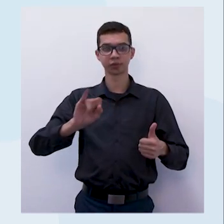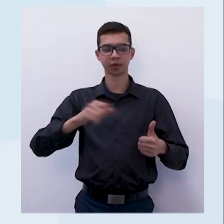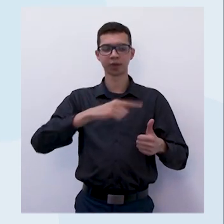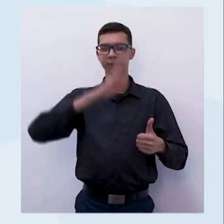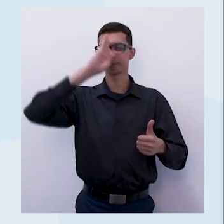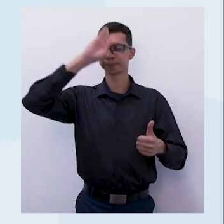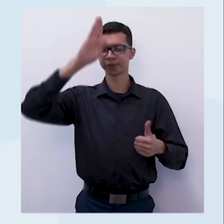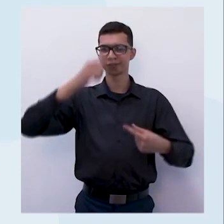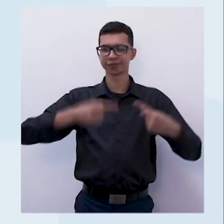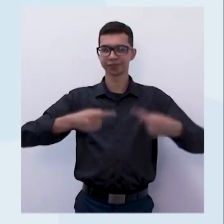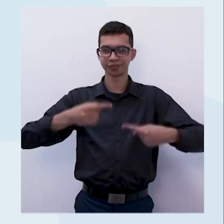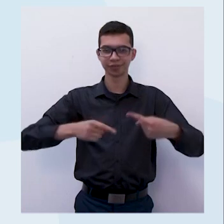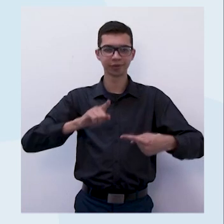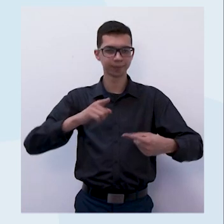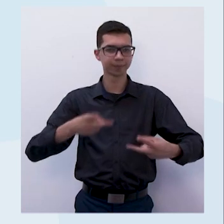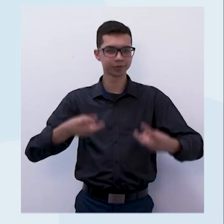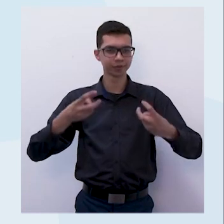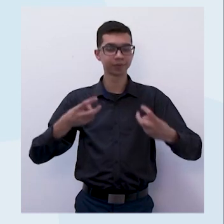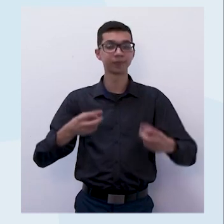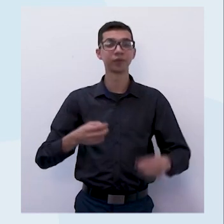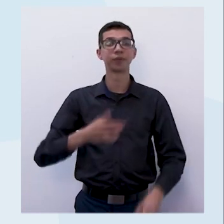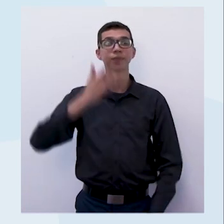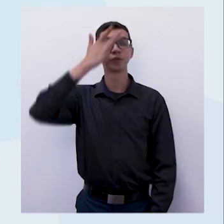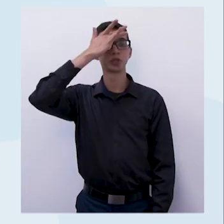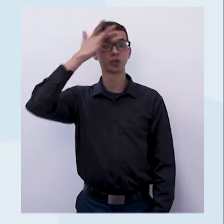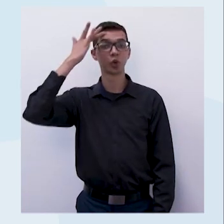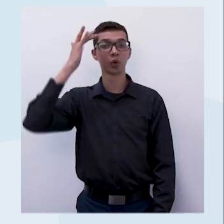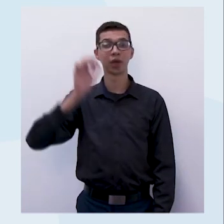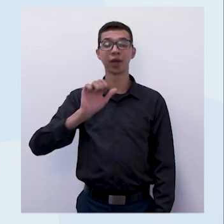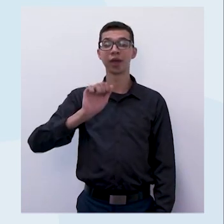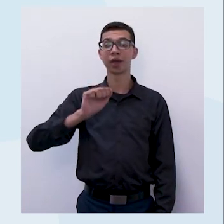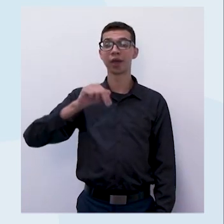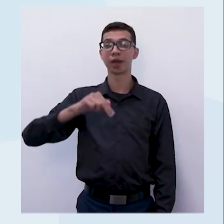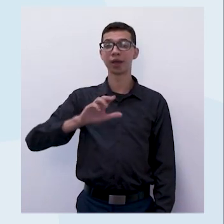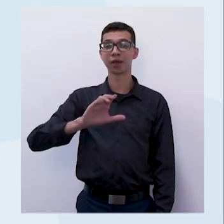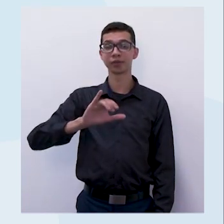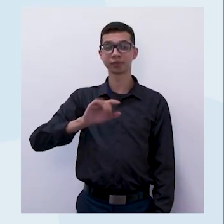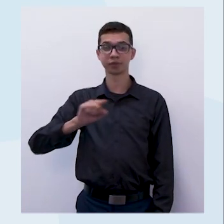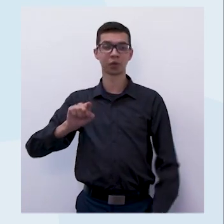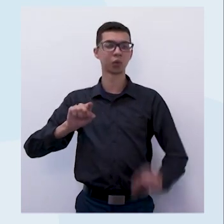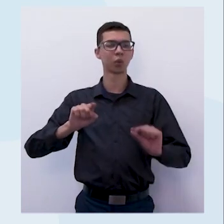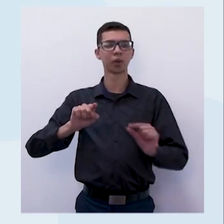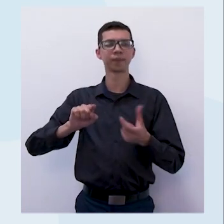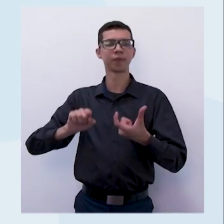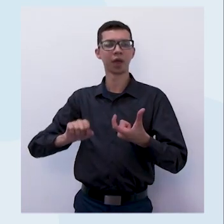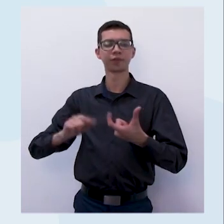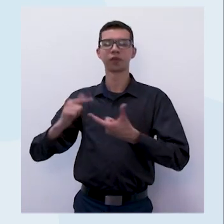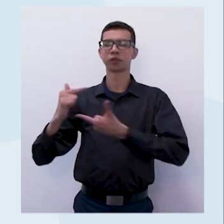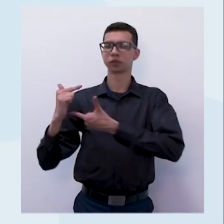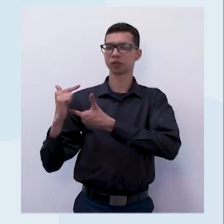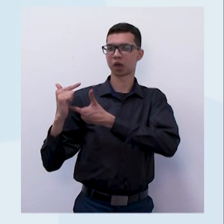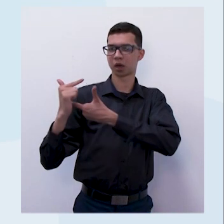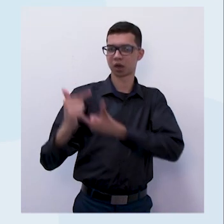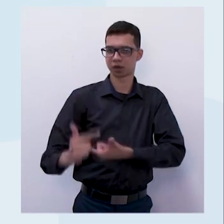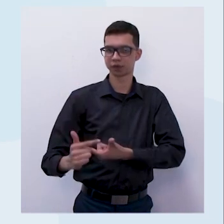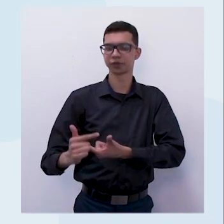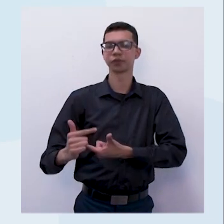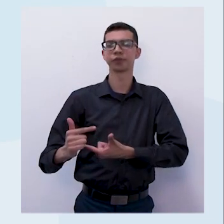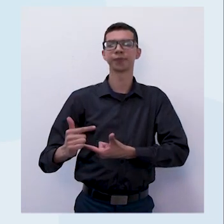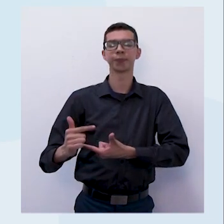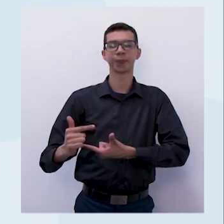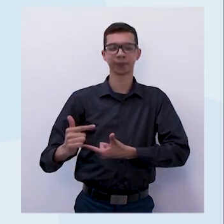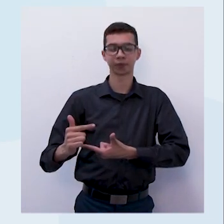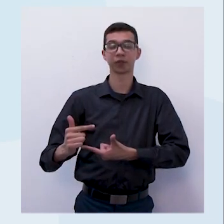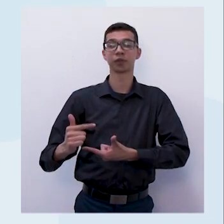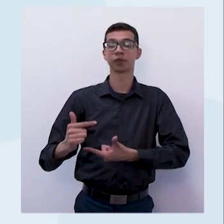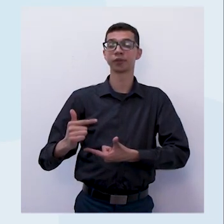vejam que são anciãos, ou seja, tem toda uma trajetória, que já já a gente vai ver que trajetória é essa para chegar nesse posto